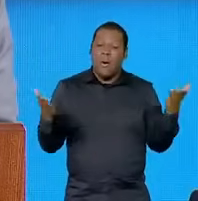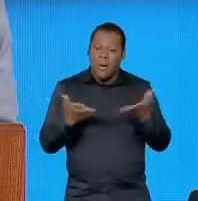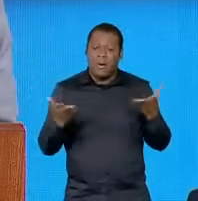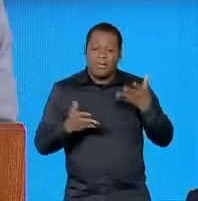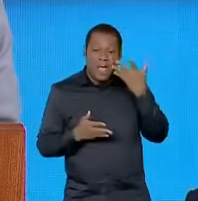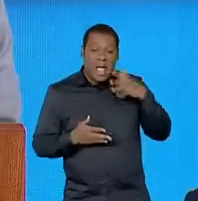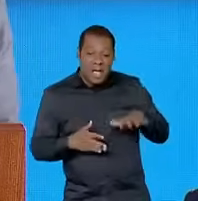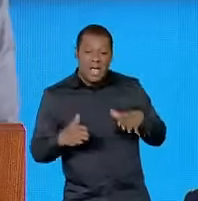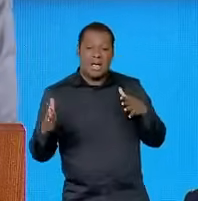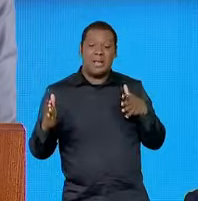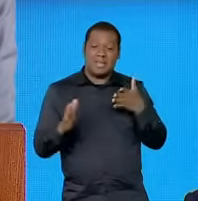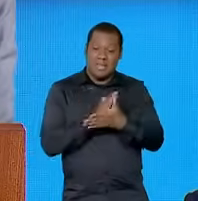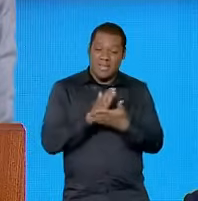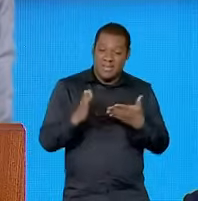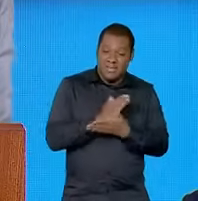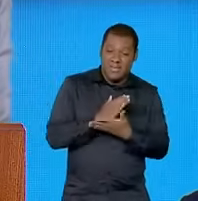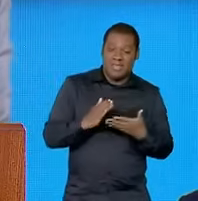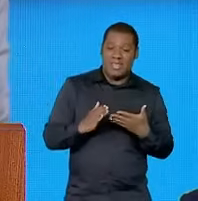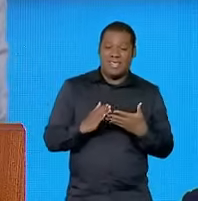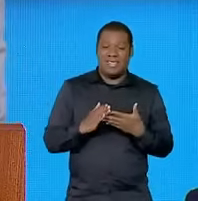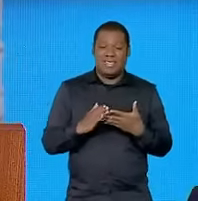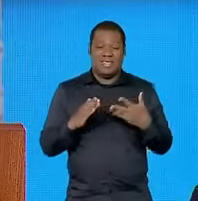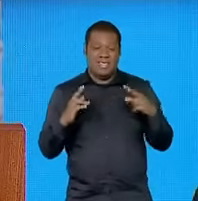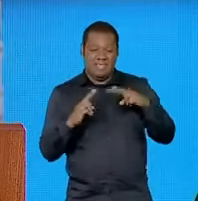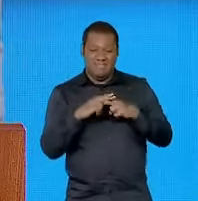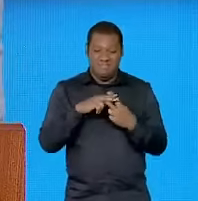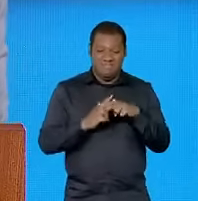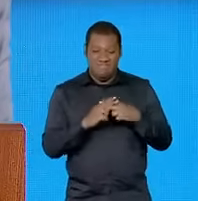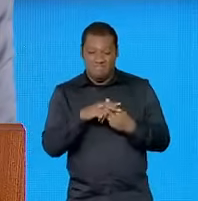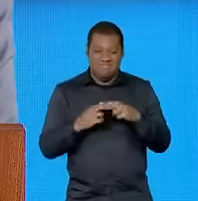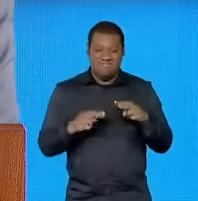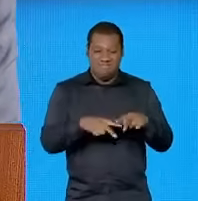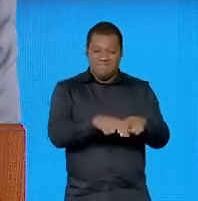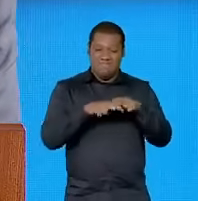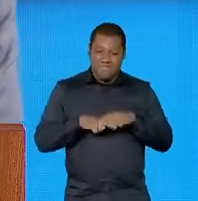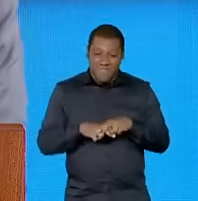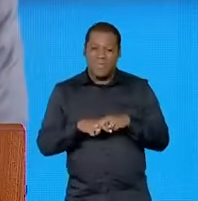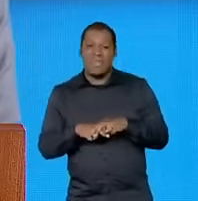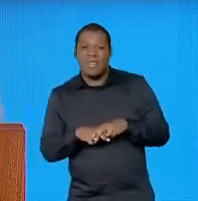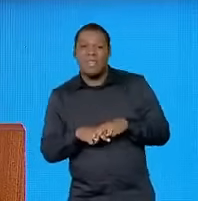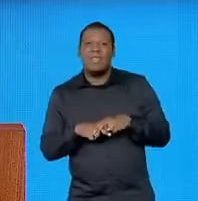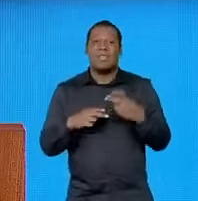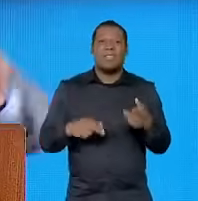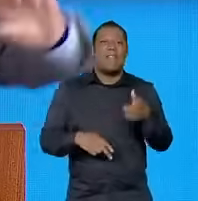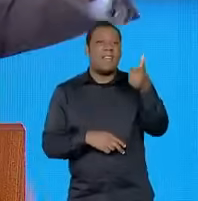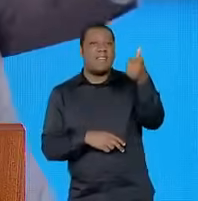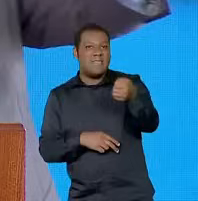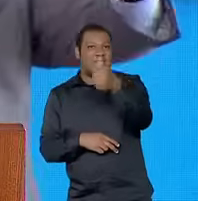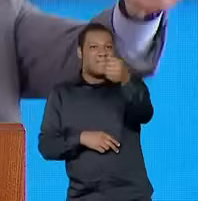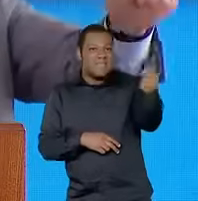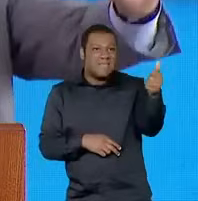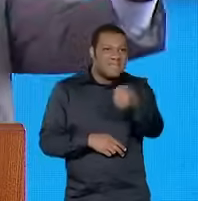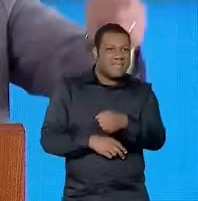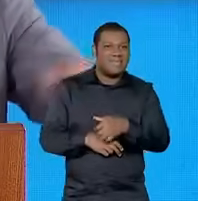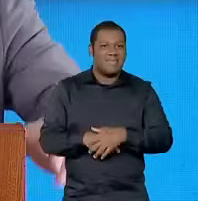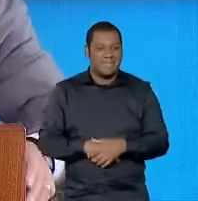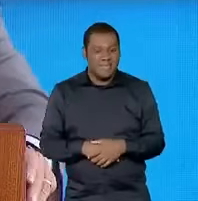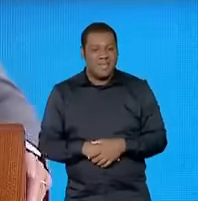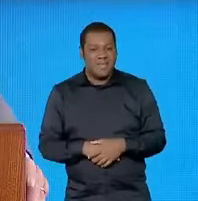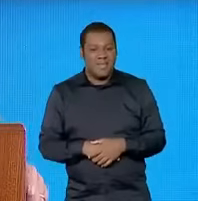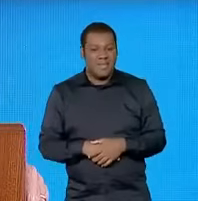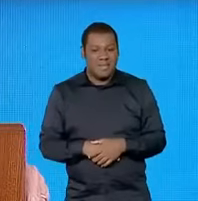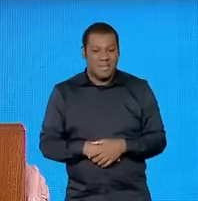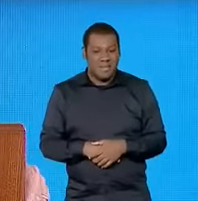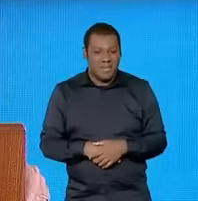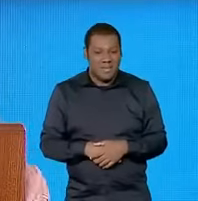controle remoto. Antigamente você chegava na televisão, você via um canal só, porque ninguém queria levantar para ir lá mudar.